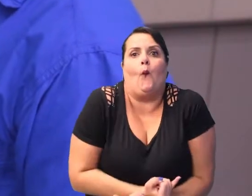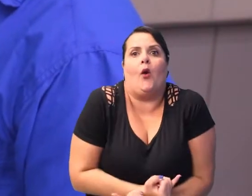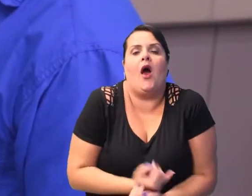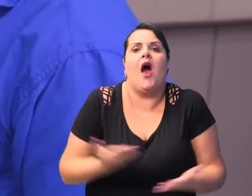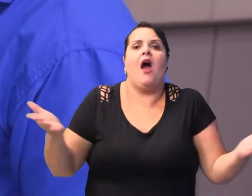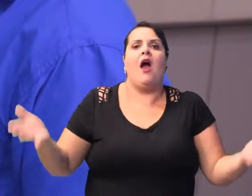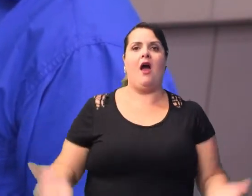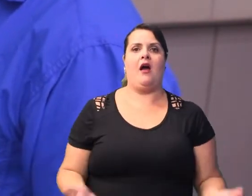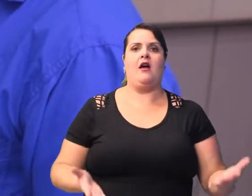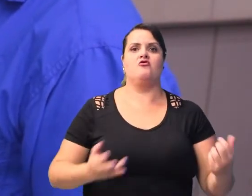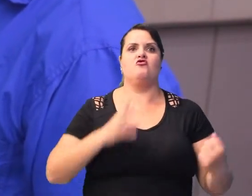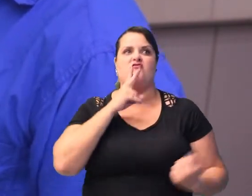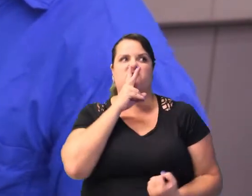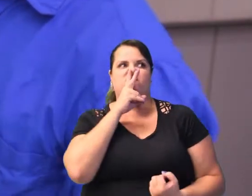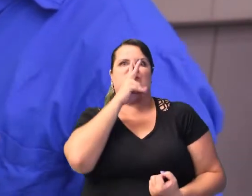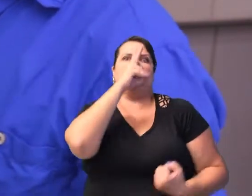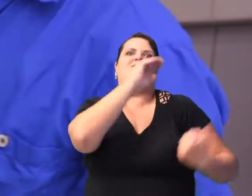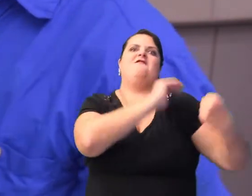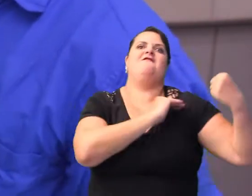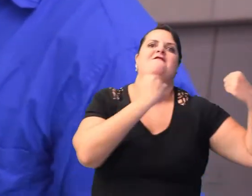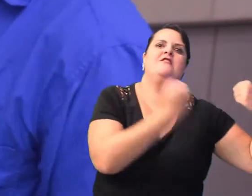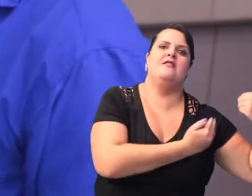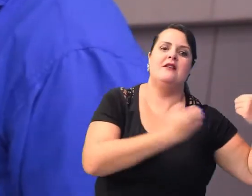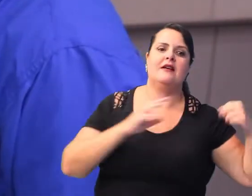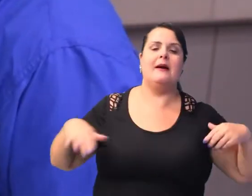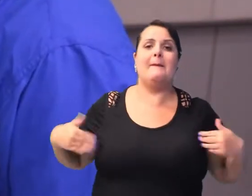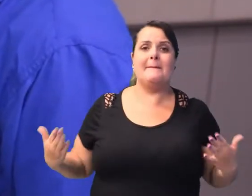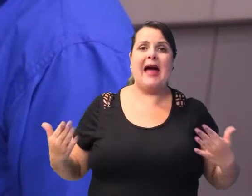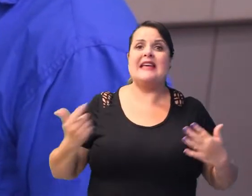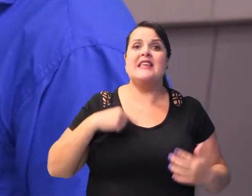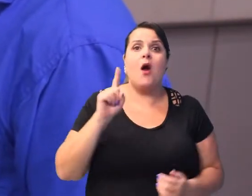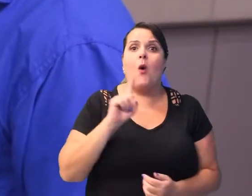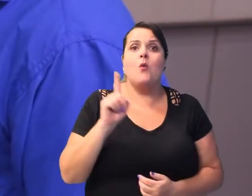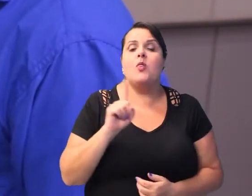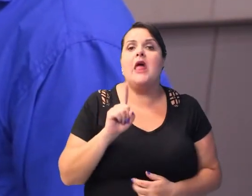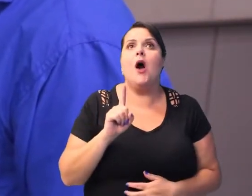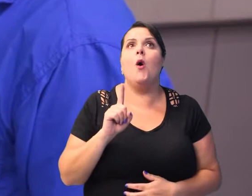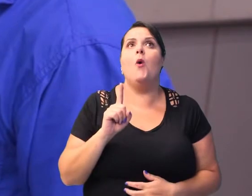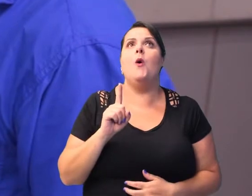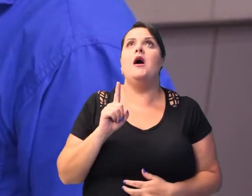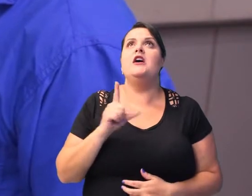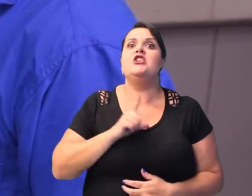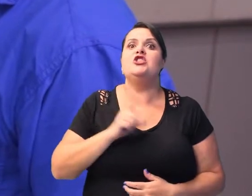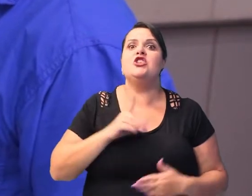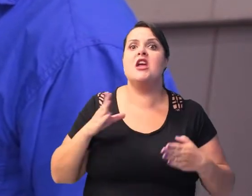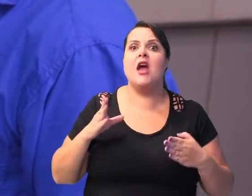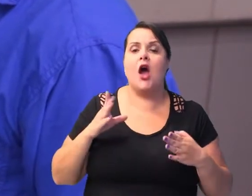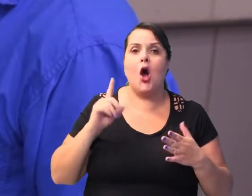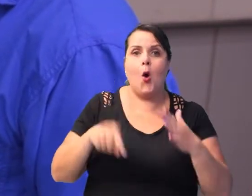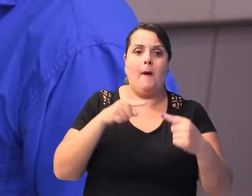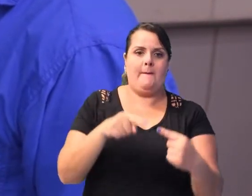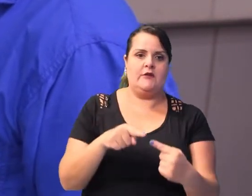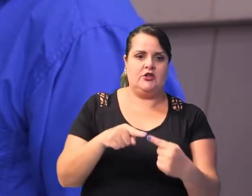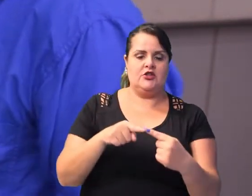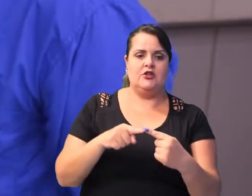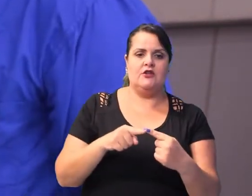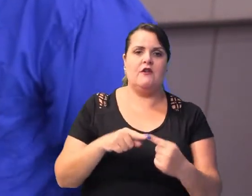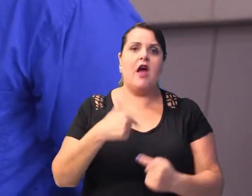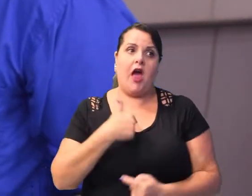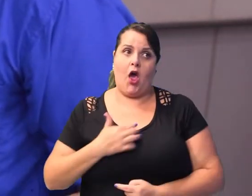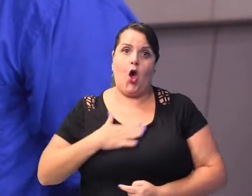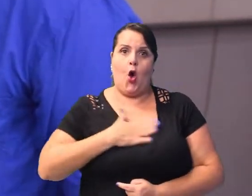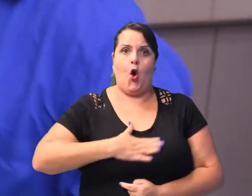muito a ele tipo de um curte tanto a sesau também eu e assim vai ser bem sincera o que eu acho bonito assim é